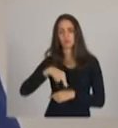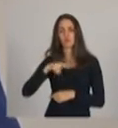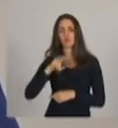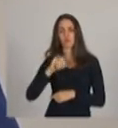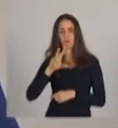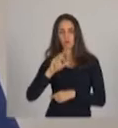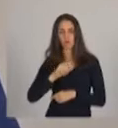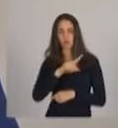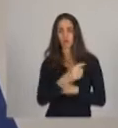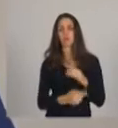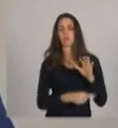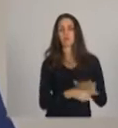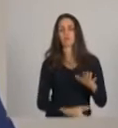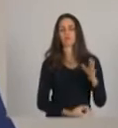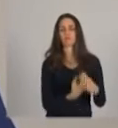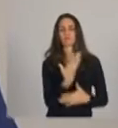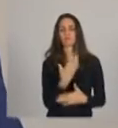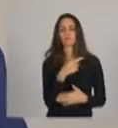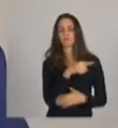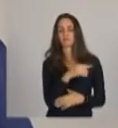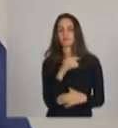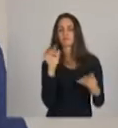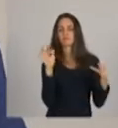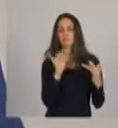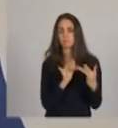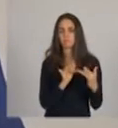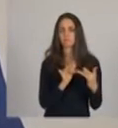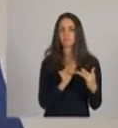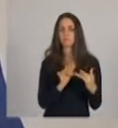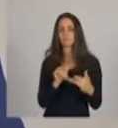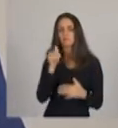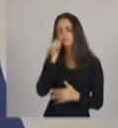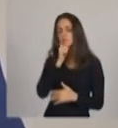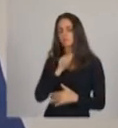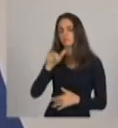E junto aí ele conhece